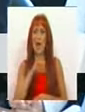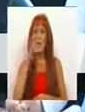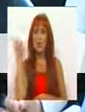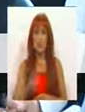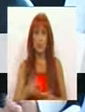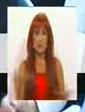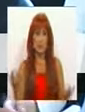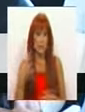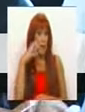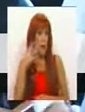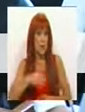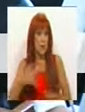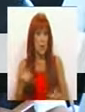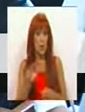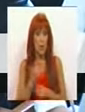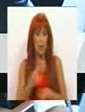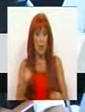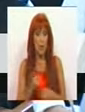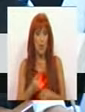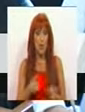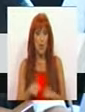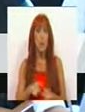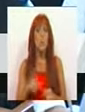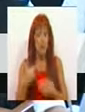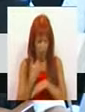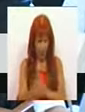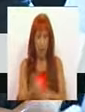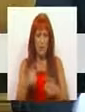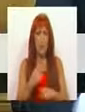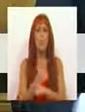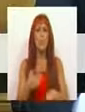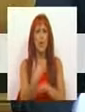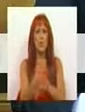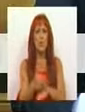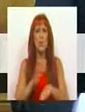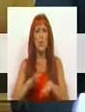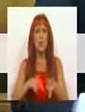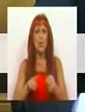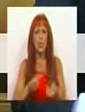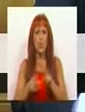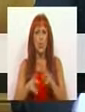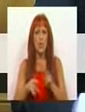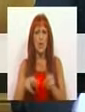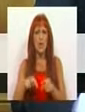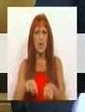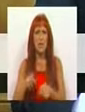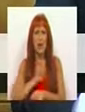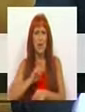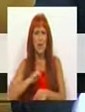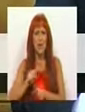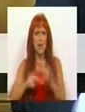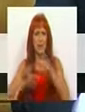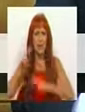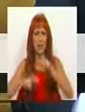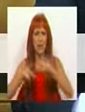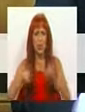resposta é simples. As razões do atraso, sim, há um atraso. As razões do atraso prendem-se com as mudanças que houve na Polis, que é a dona desta